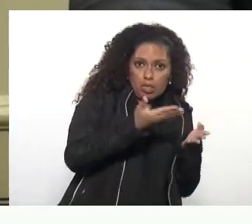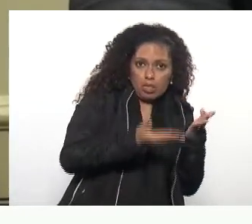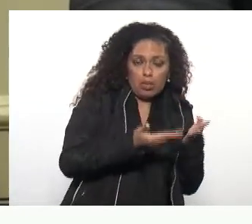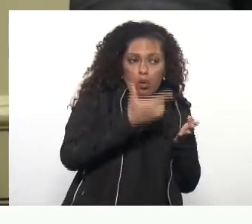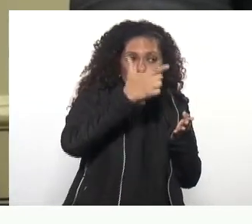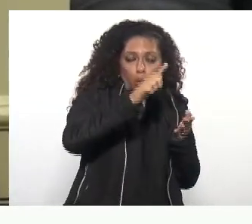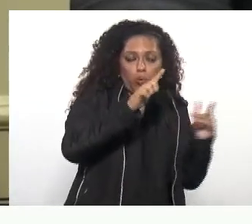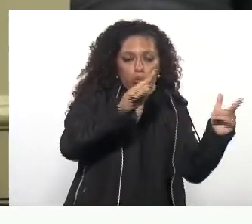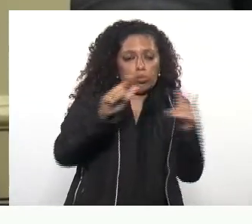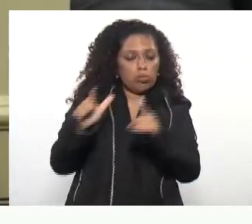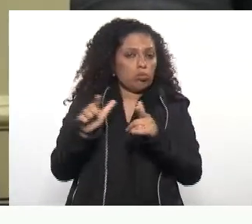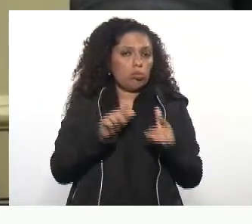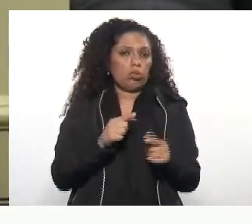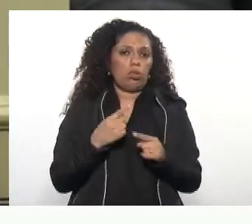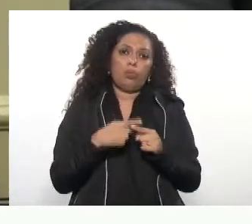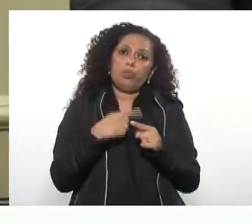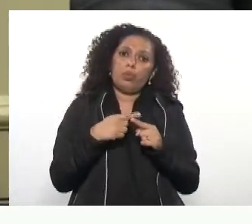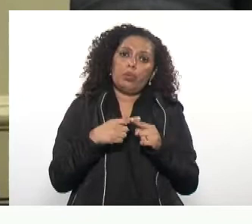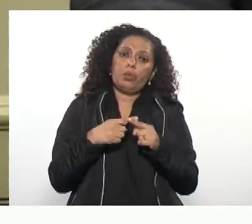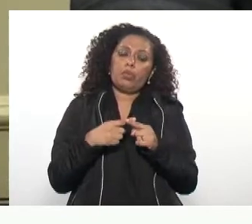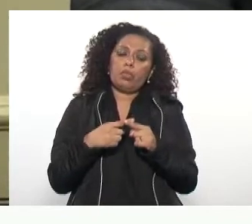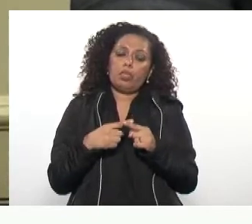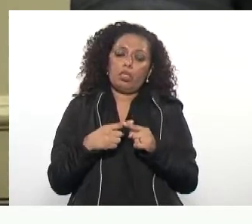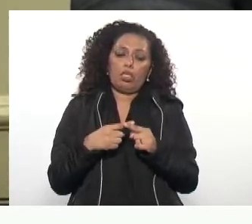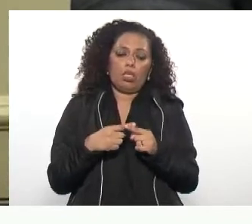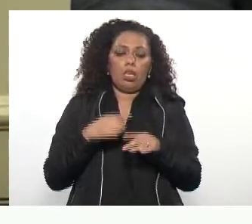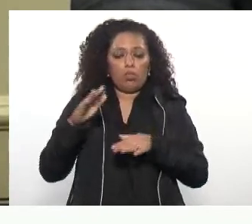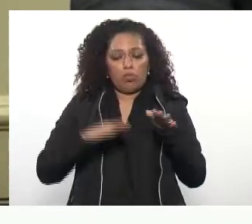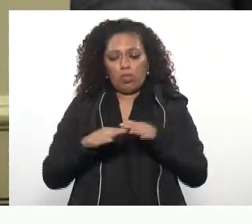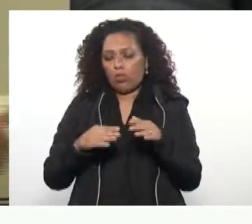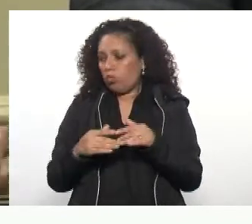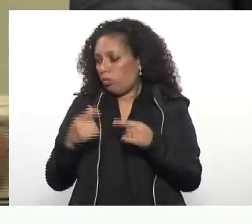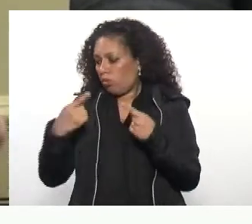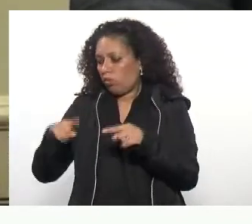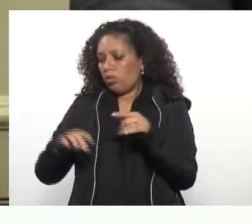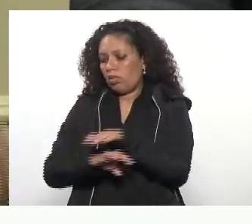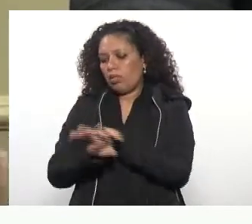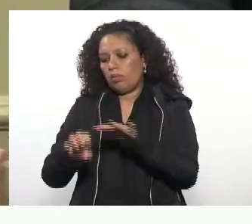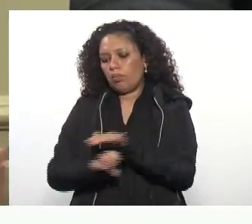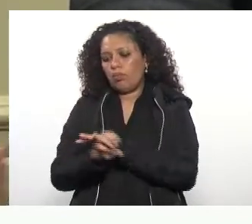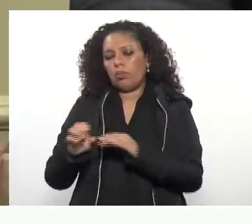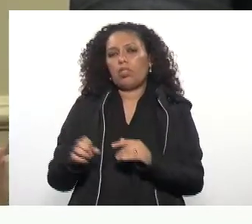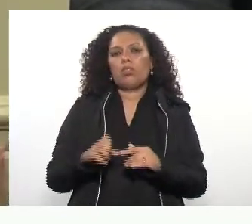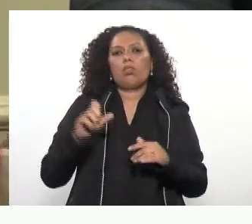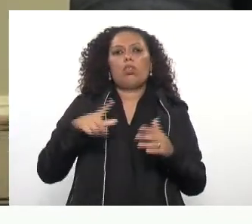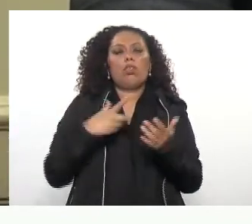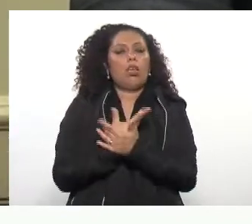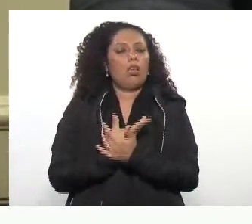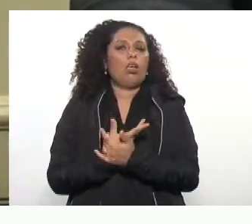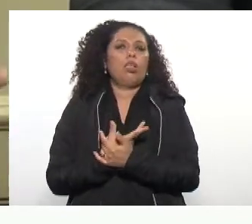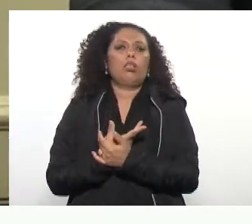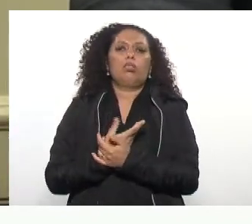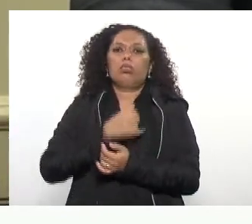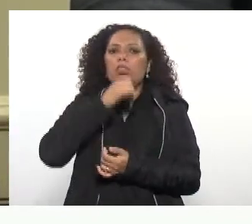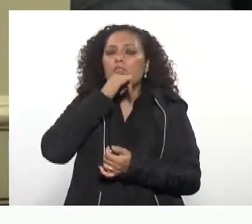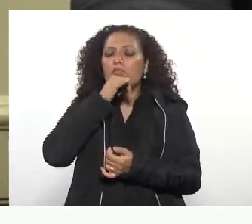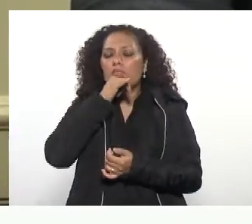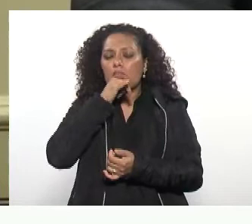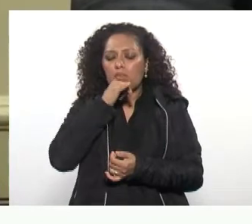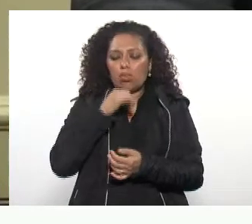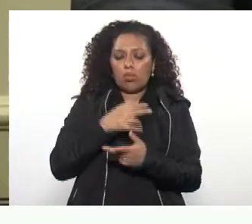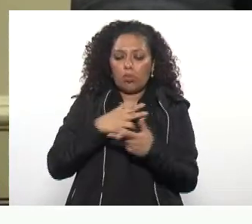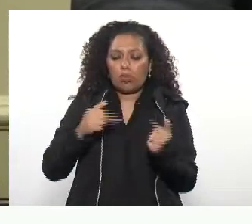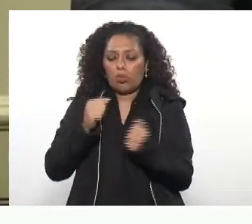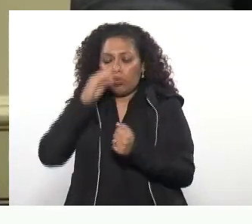pode comprometer o objeto concessório em si, e não se alcançar a universalização, que é o